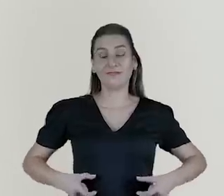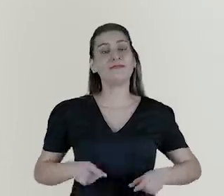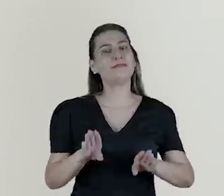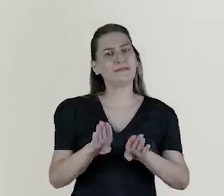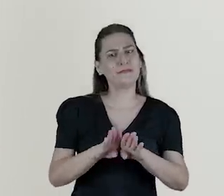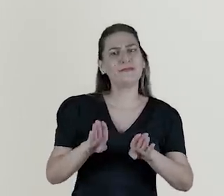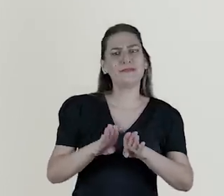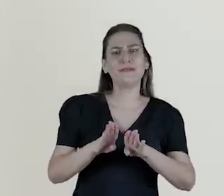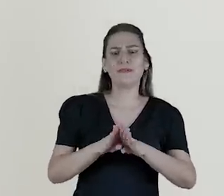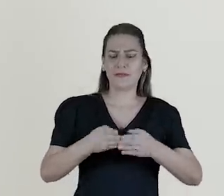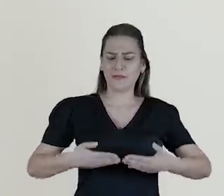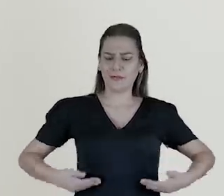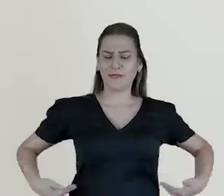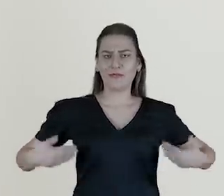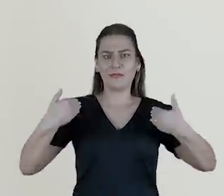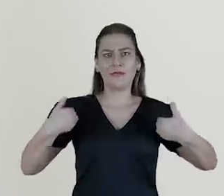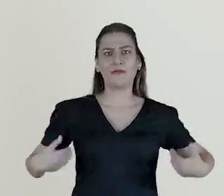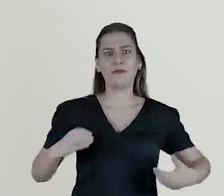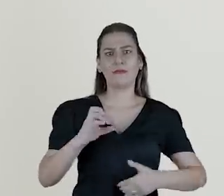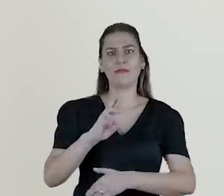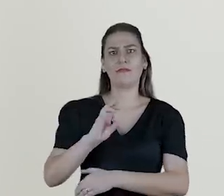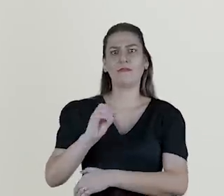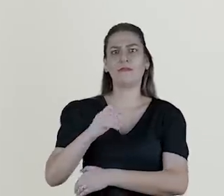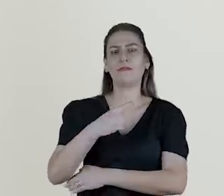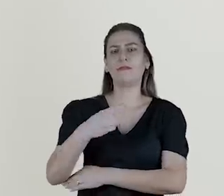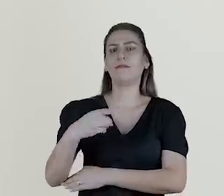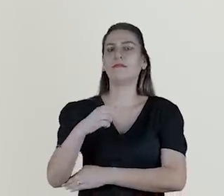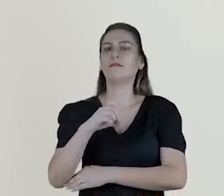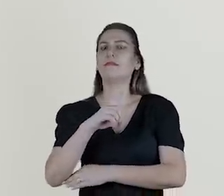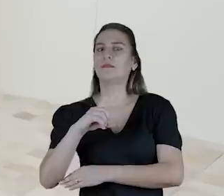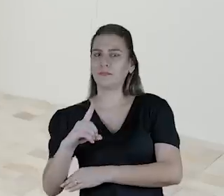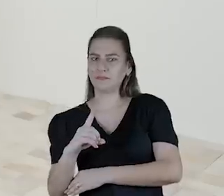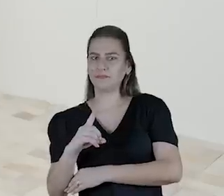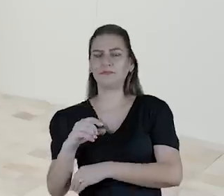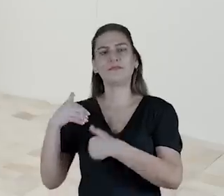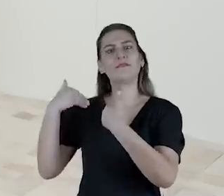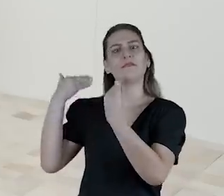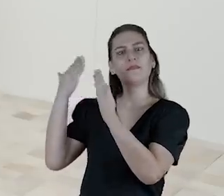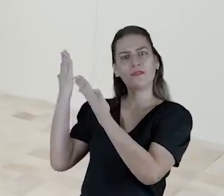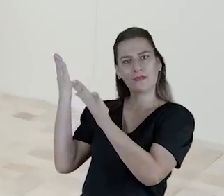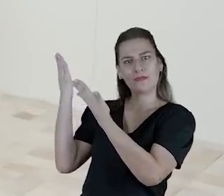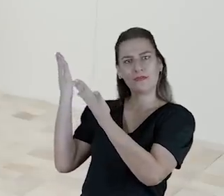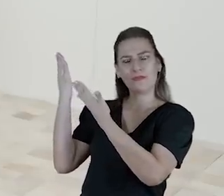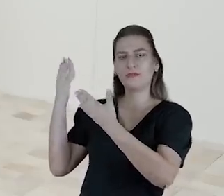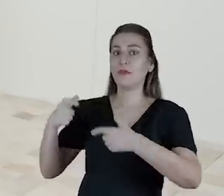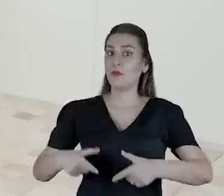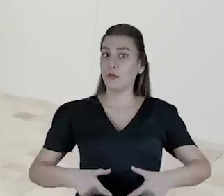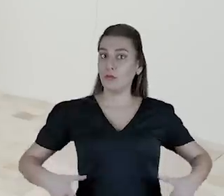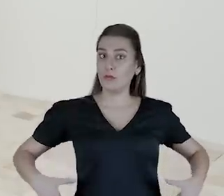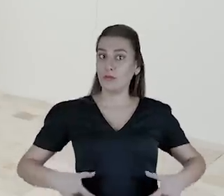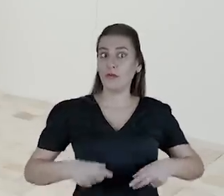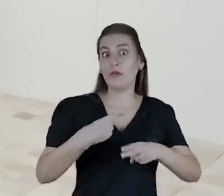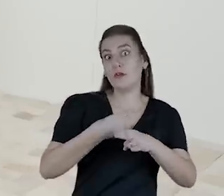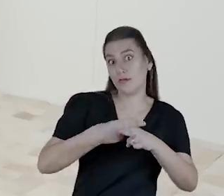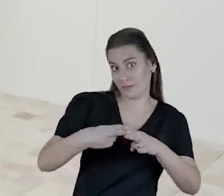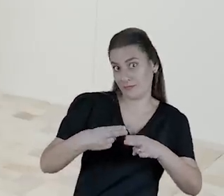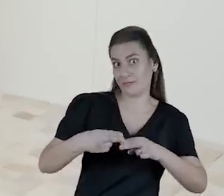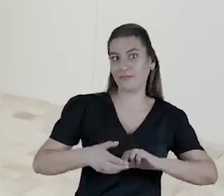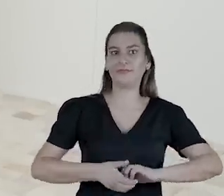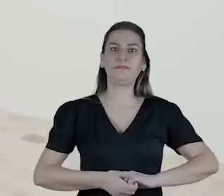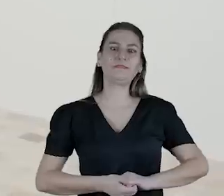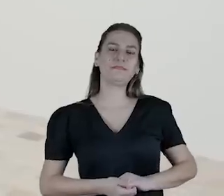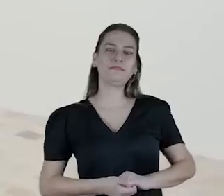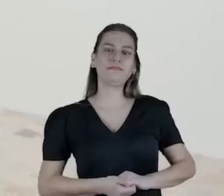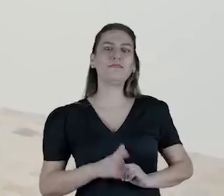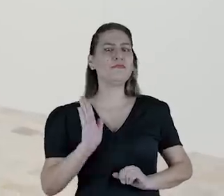no caso dessa, o elástico está super discreto, ficando ainda mais elegante. E utilizar o cropped, deixando a barriga como protagonista no